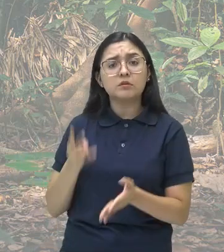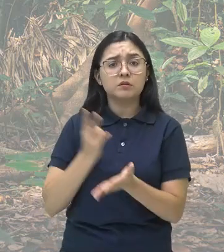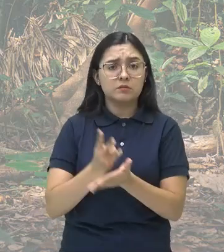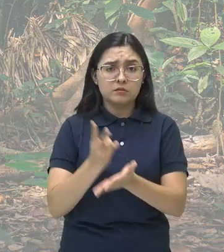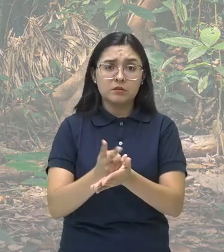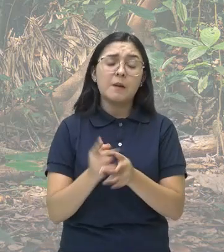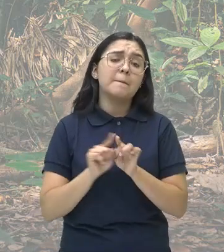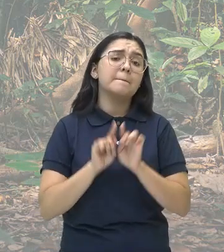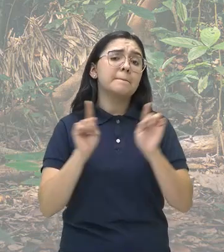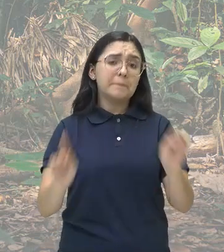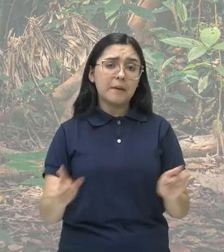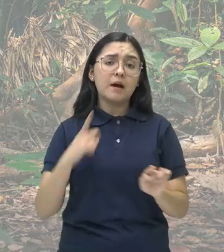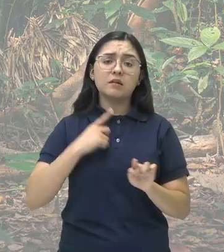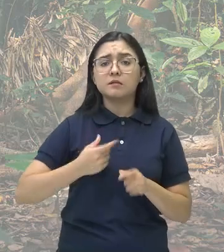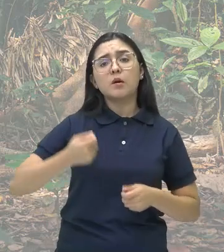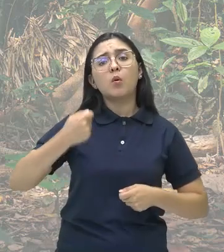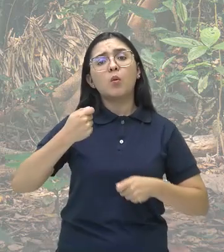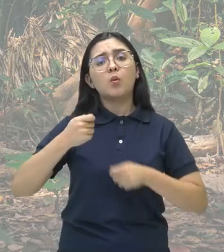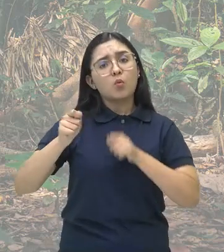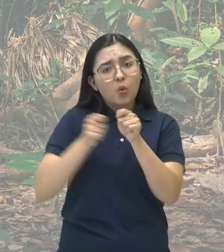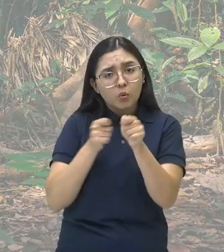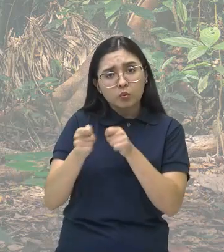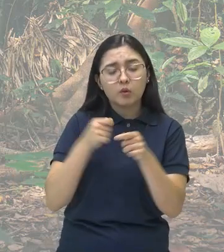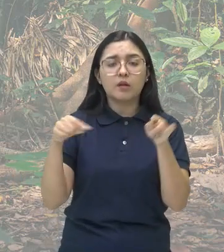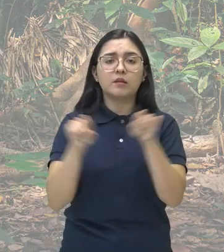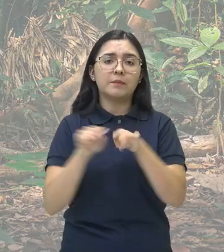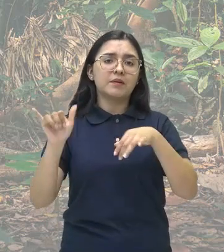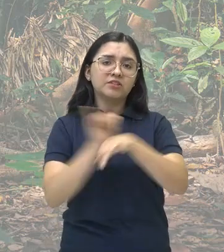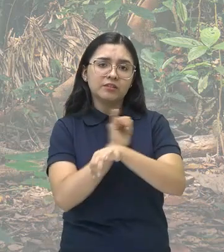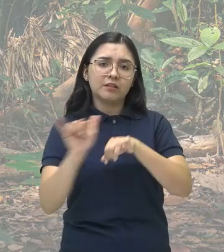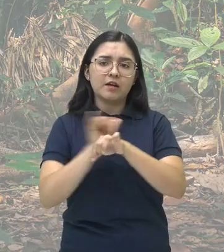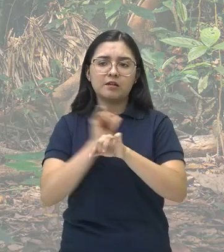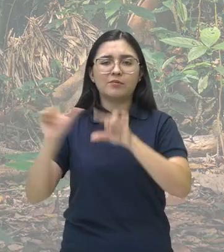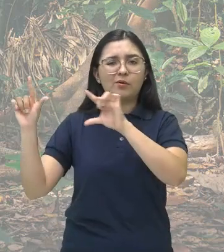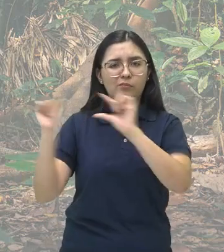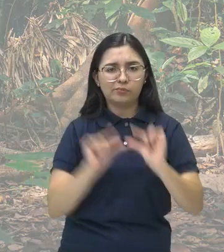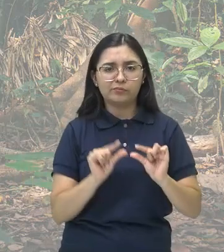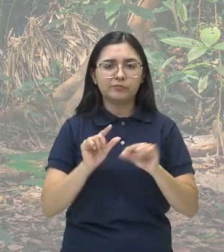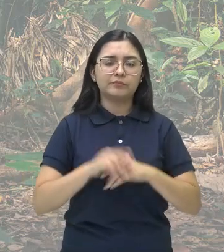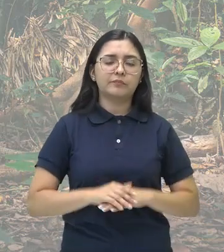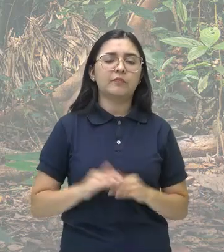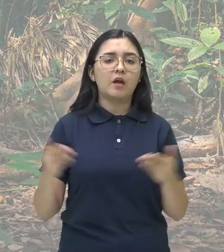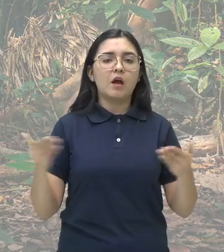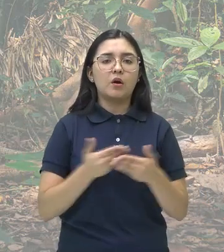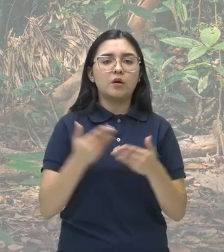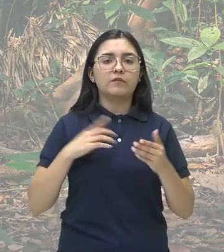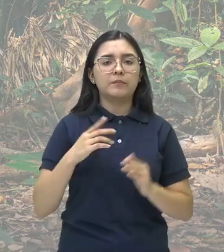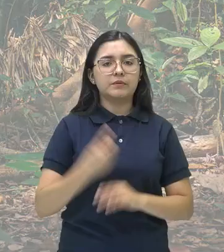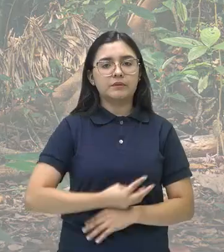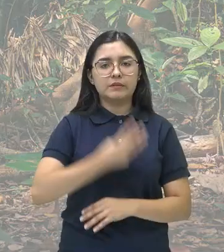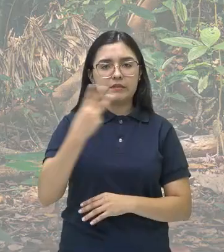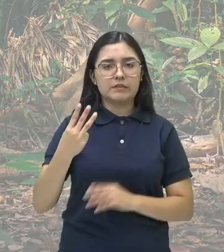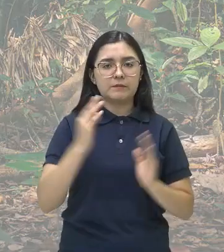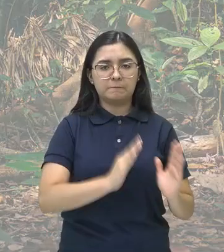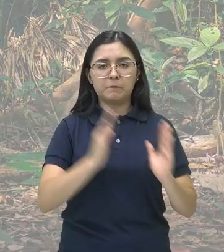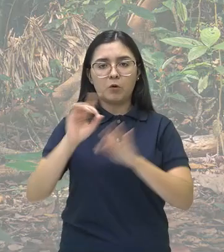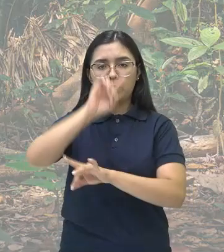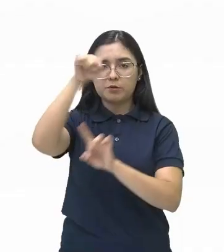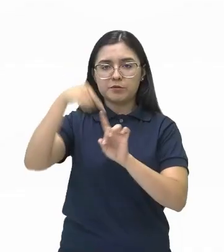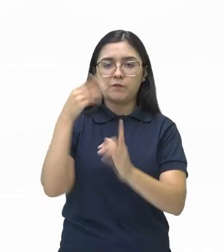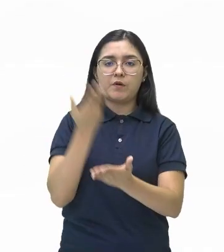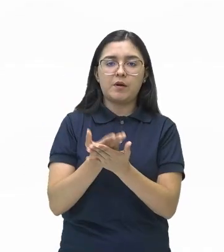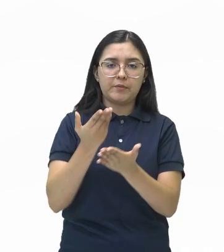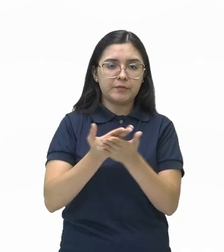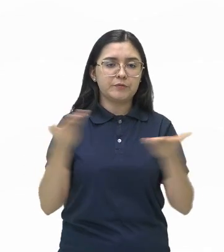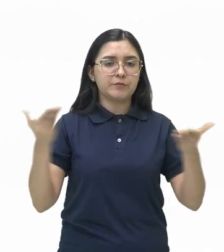mas de uma maneira equilibrada, de uma maneira inteligente, tá bom? Vamos para a terceira parte da nossa aula, o terceiro objetivo da nossa